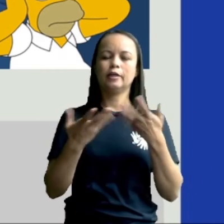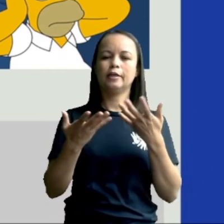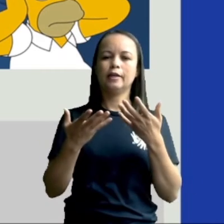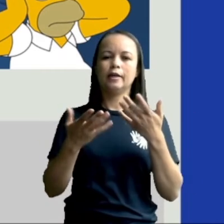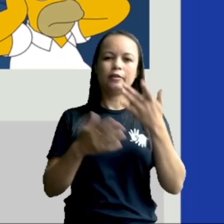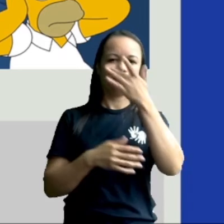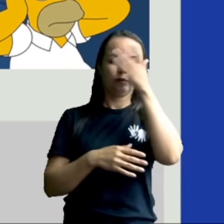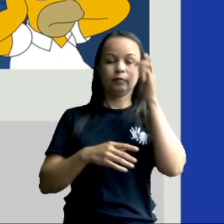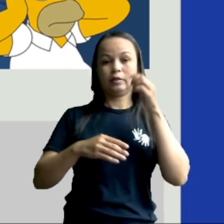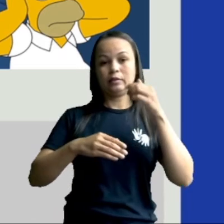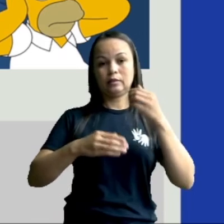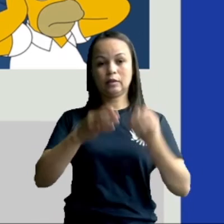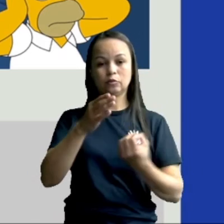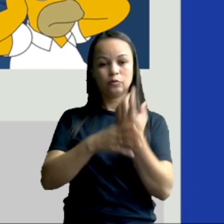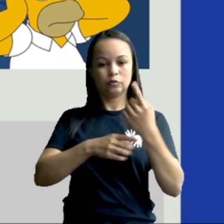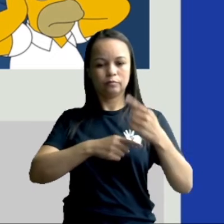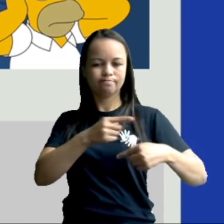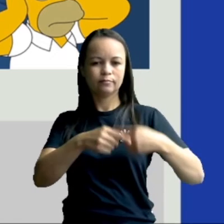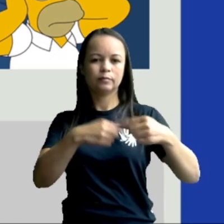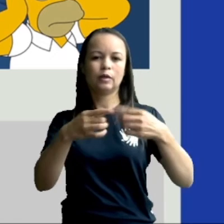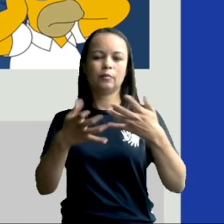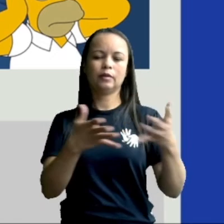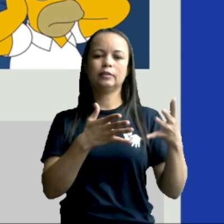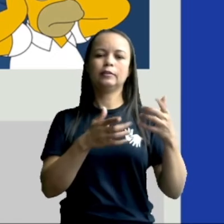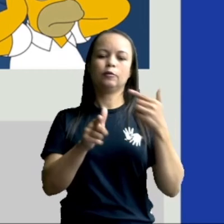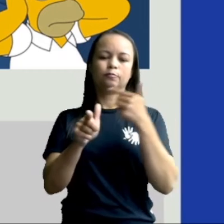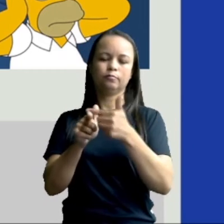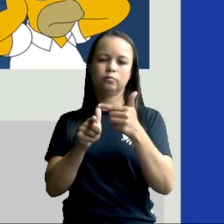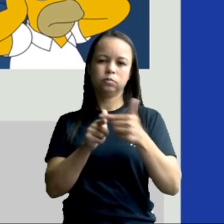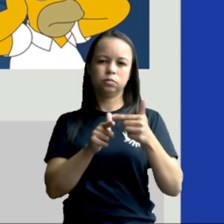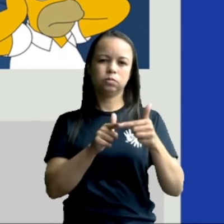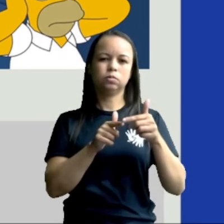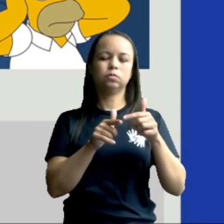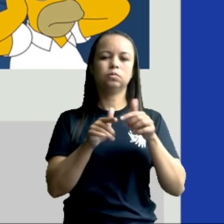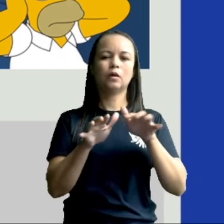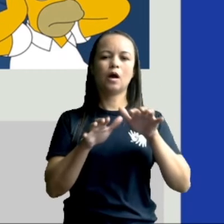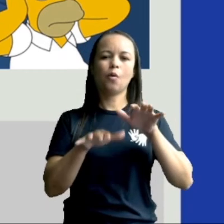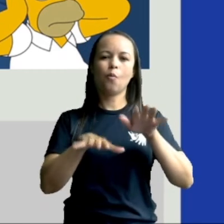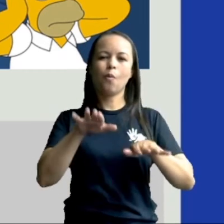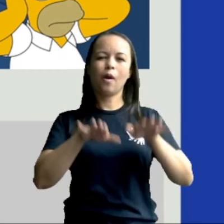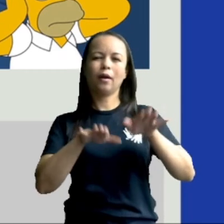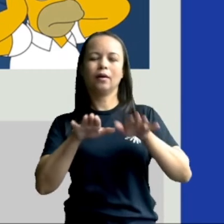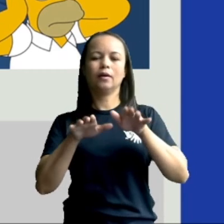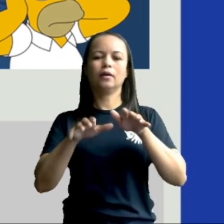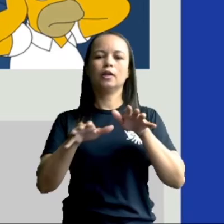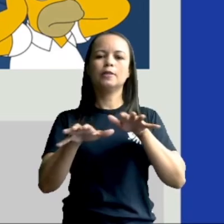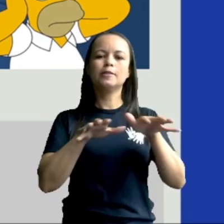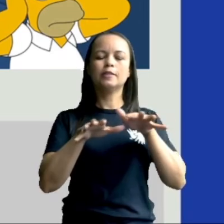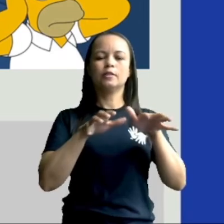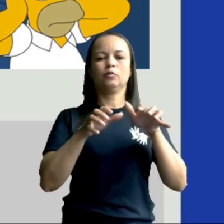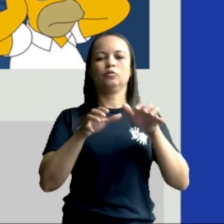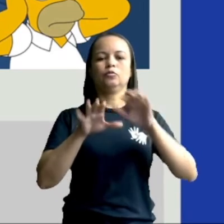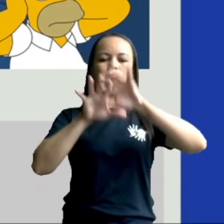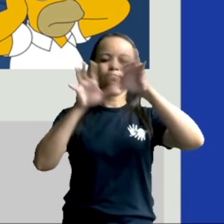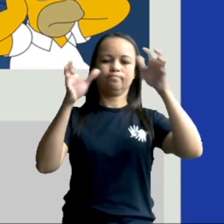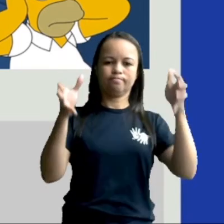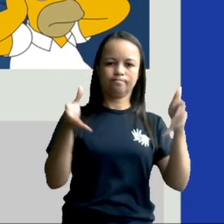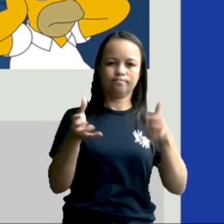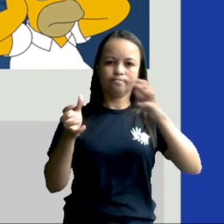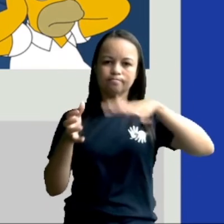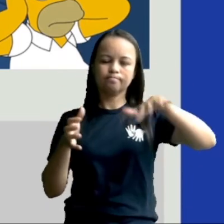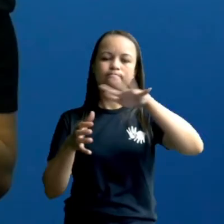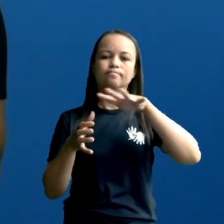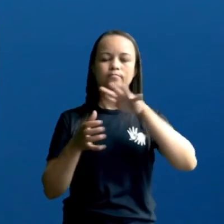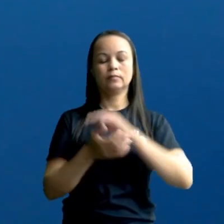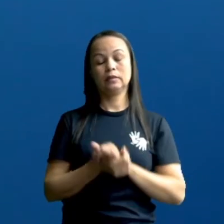da matéria-prima tem causado sérias alterações ao equilíbrio da natureza e dos ecossistemas. Por